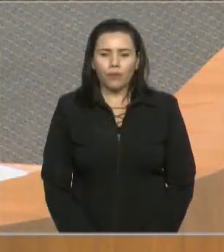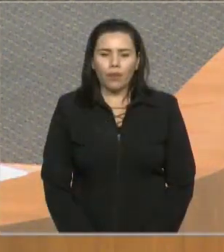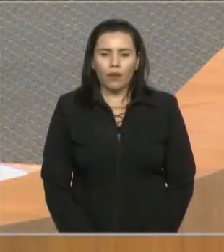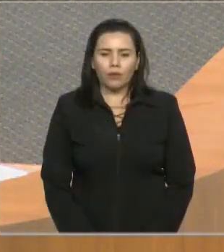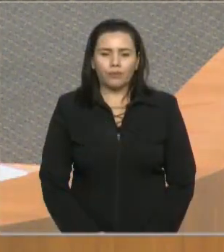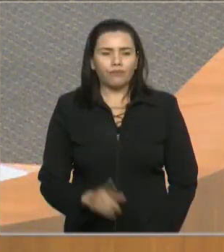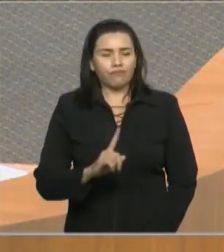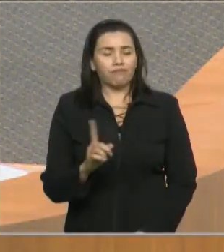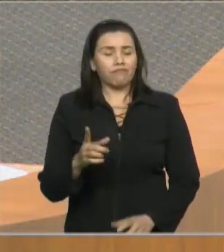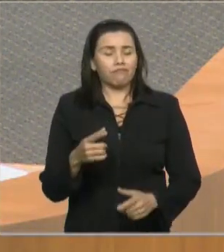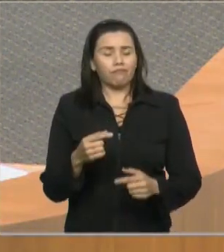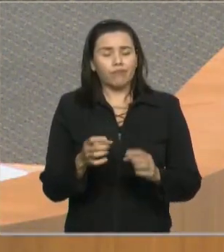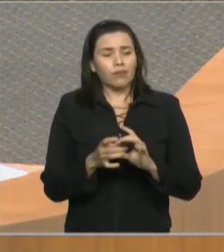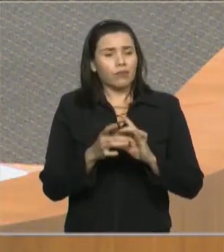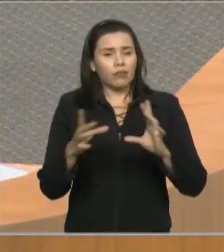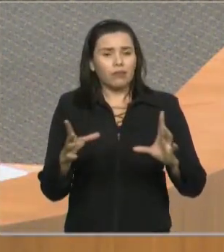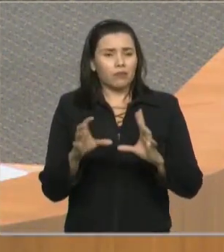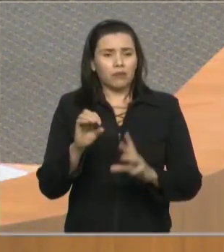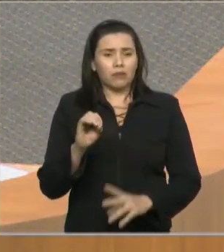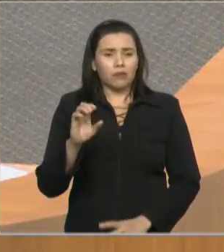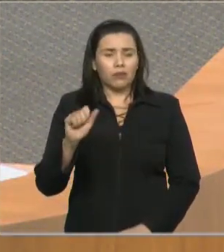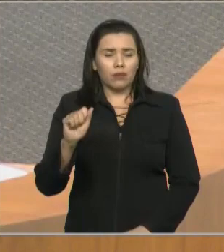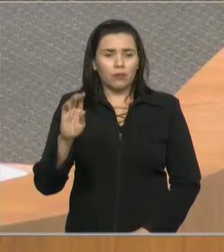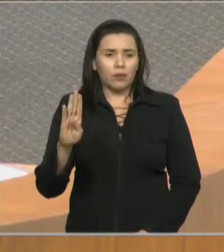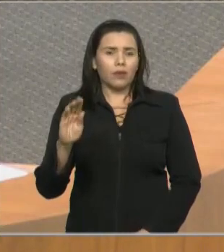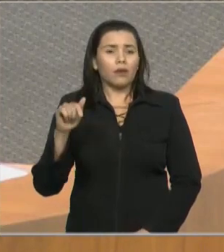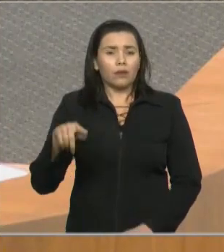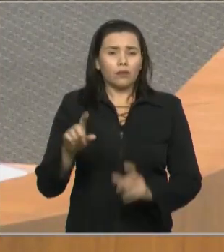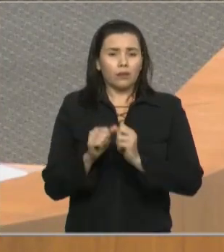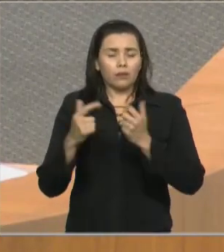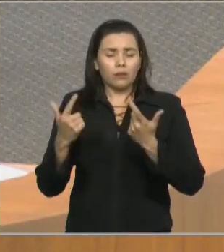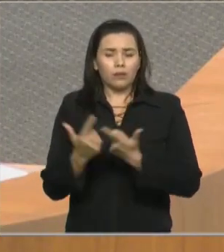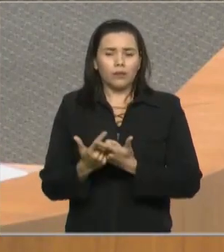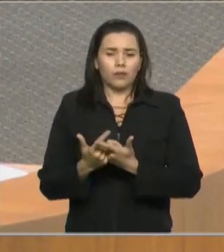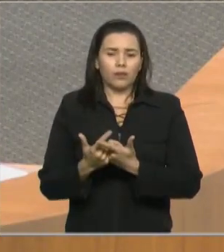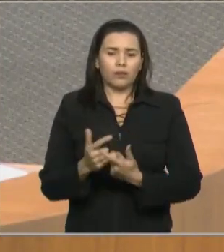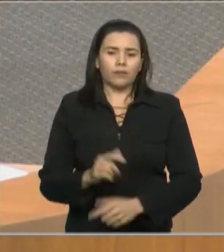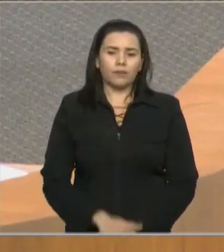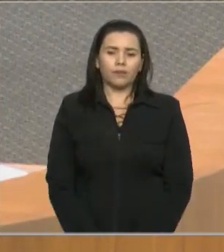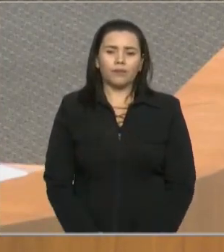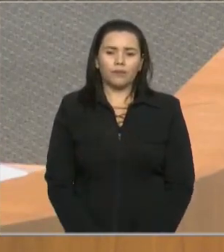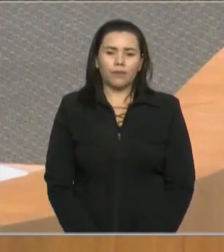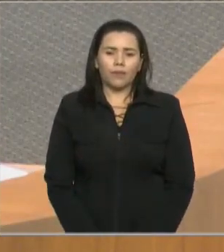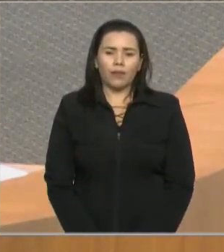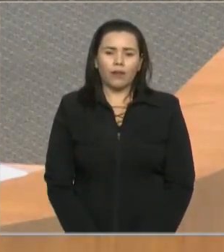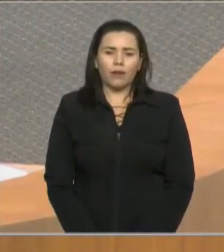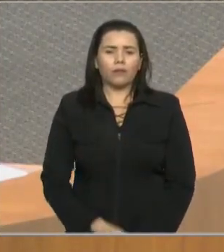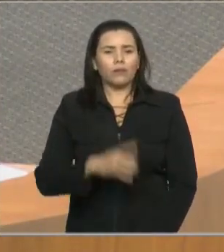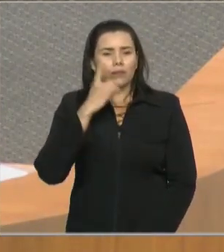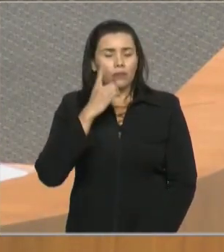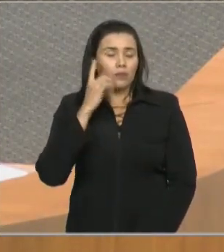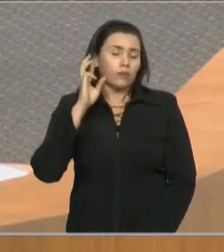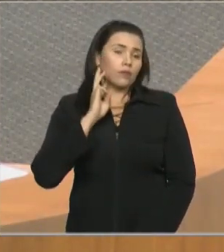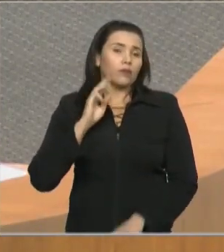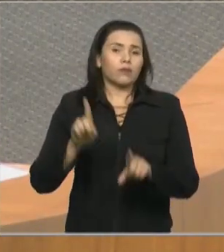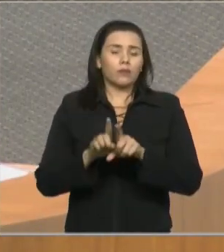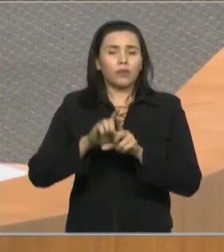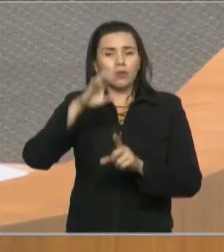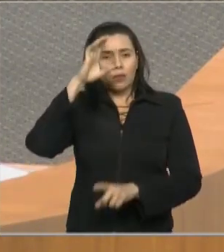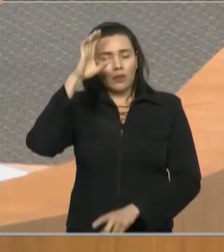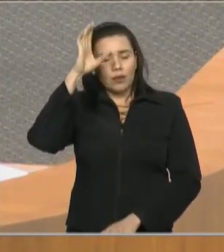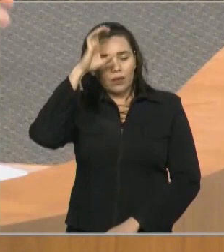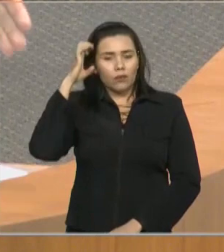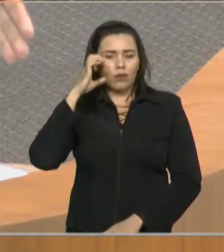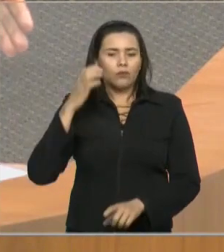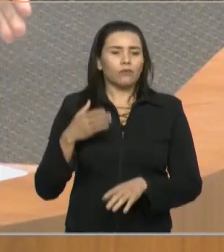totalmente sem ingerência política. Às vezes que a Assembleia Legislativa, de forma institucional, deputado Hélio, deputado Brade, foi até a OAB